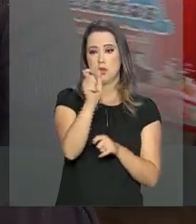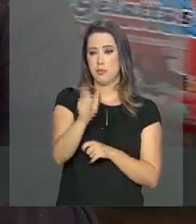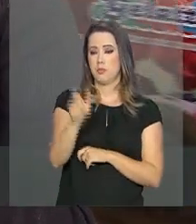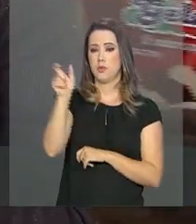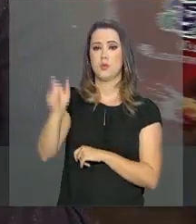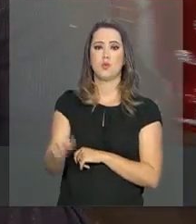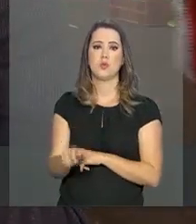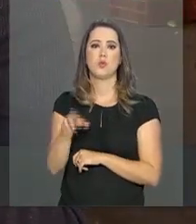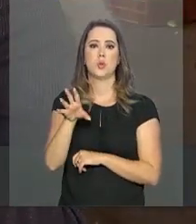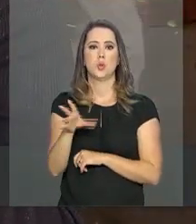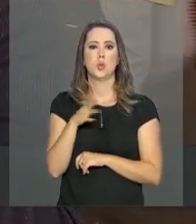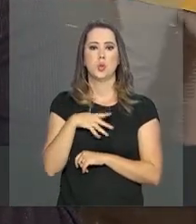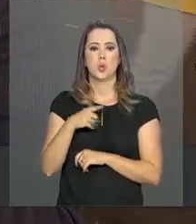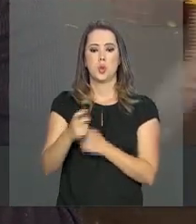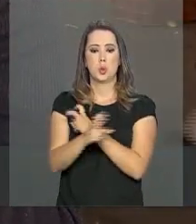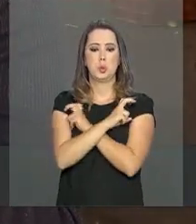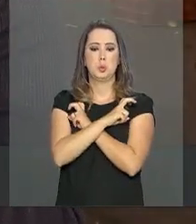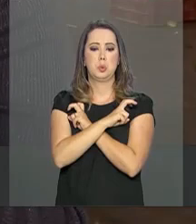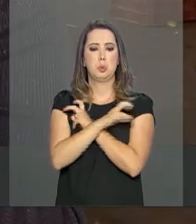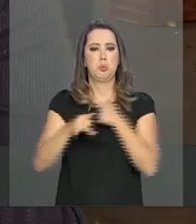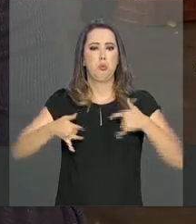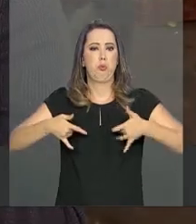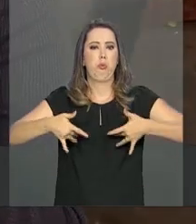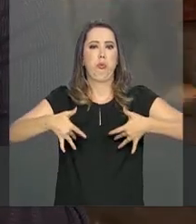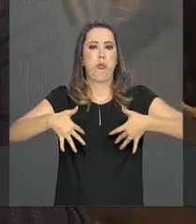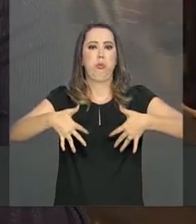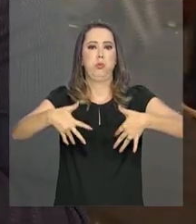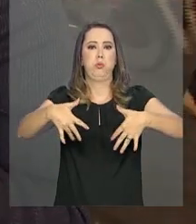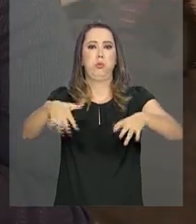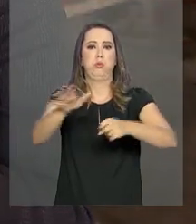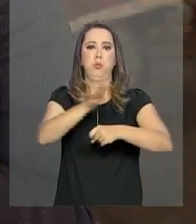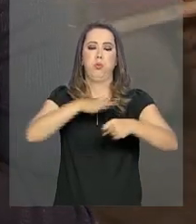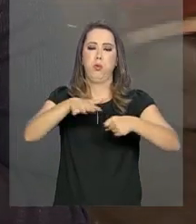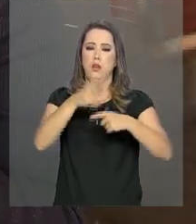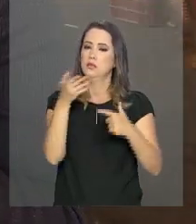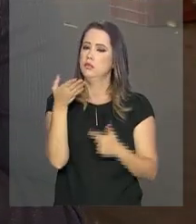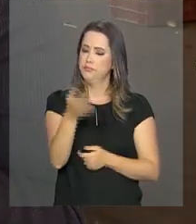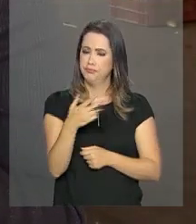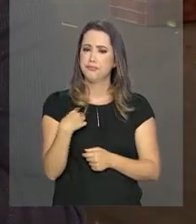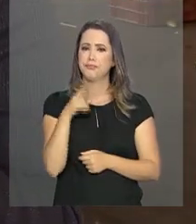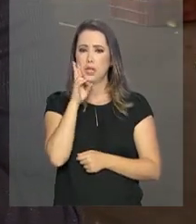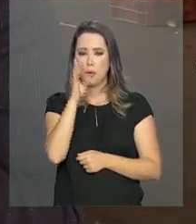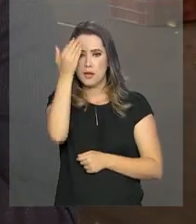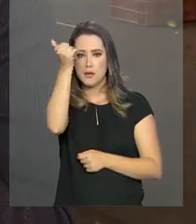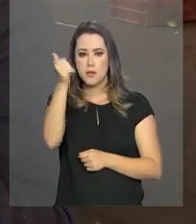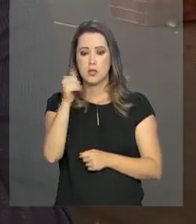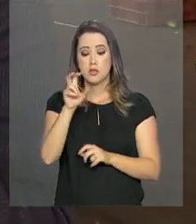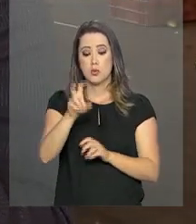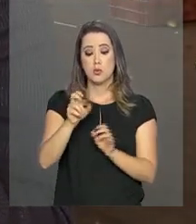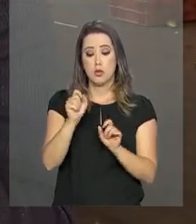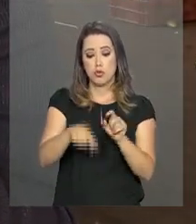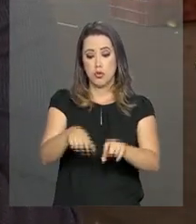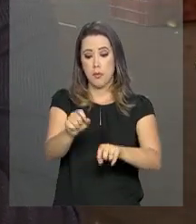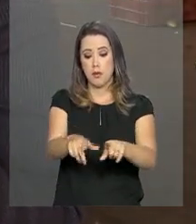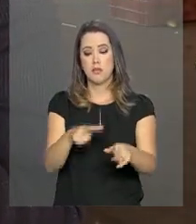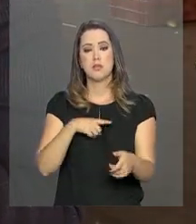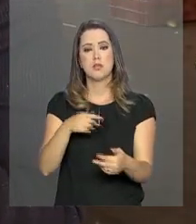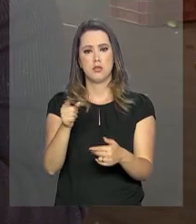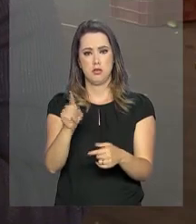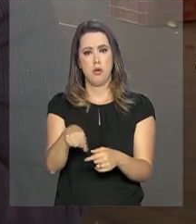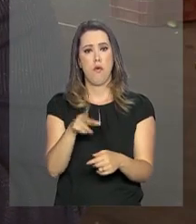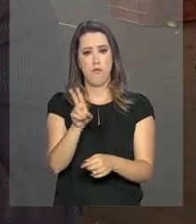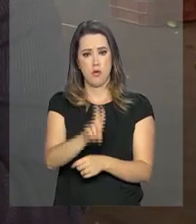com o excesso de agrotóxicos o sistema quer rastrear também se durante a votação foram só dos produtos que são